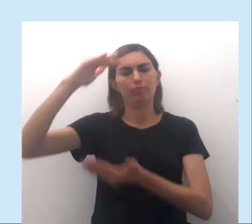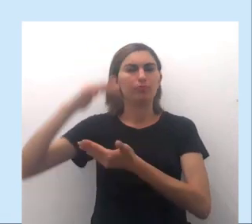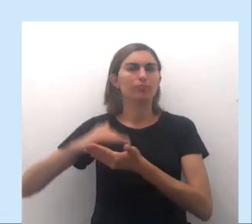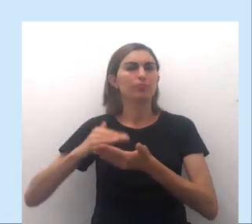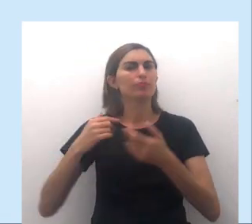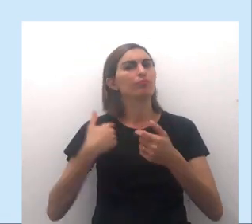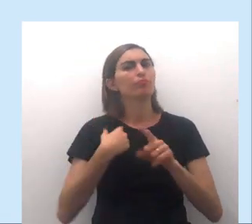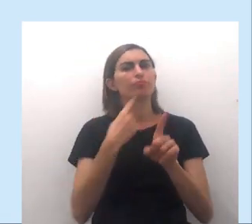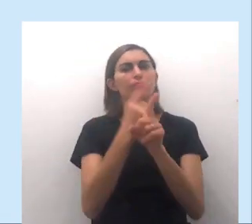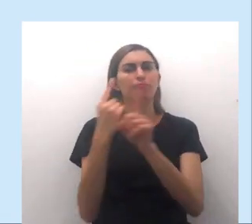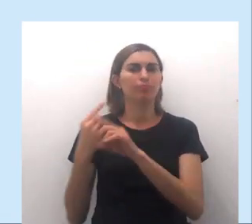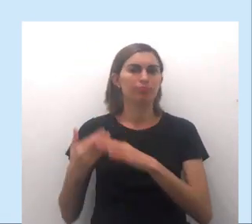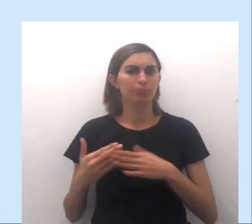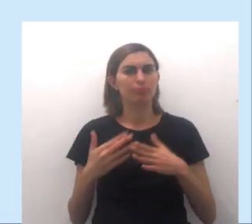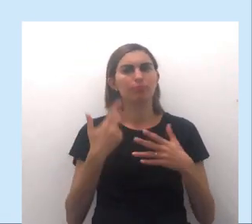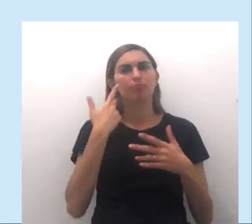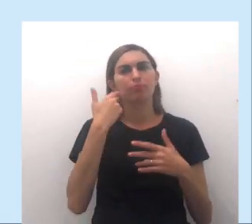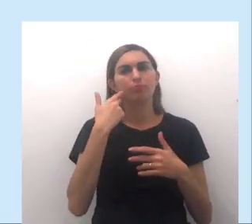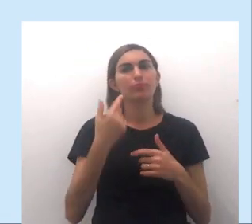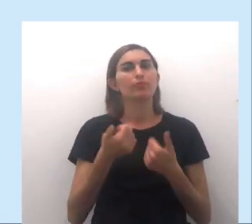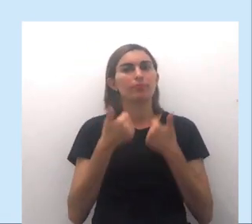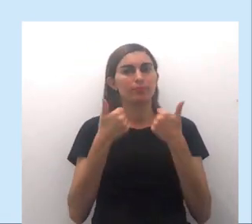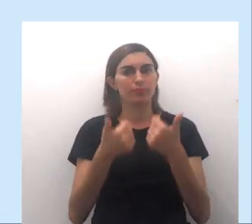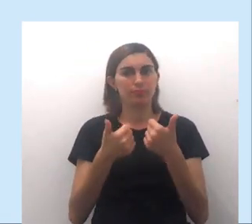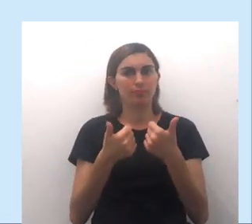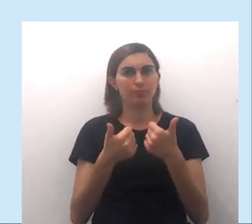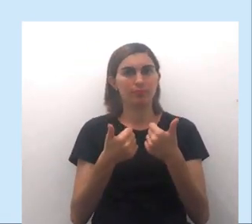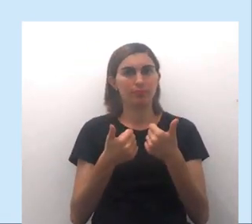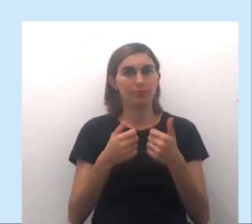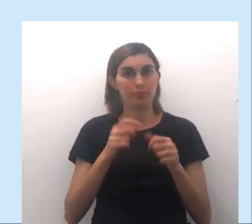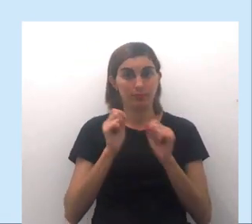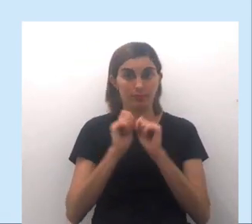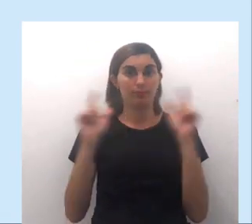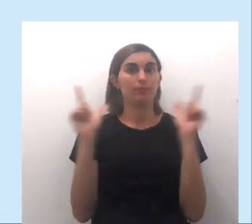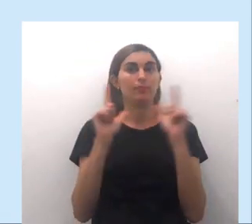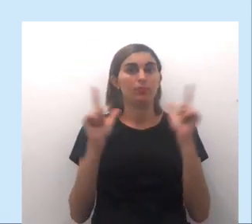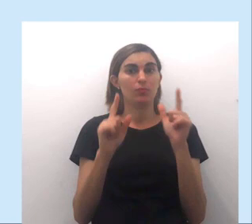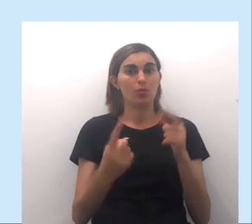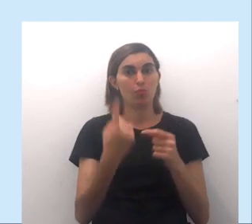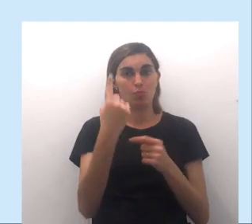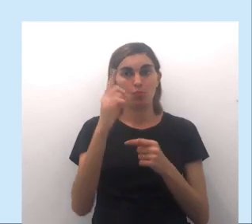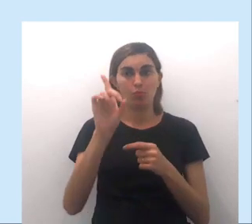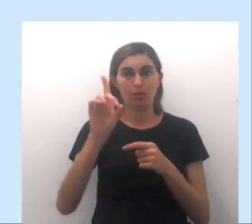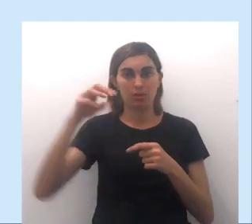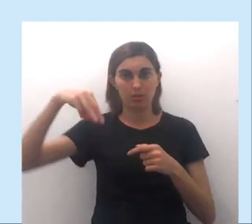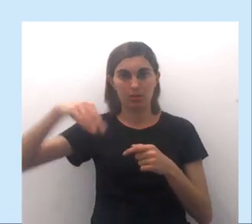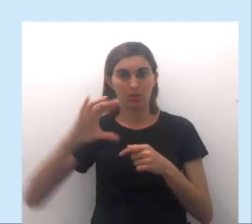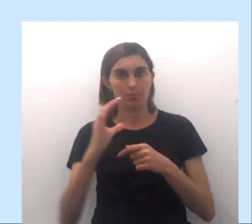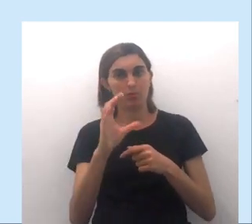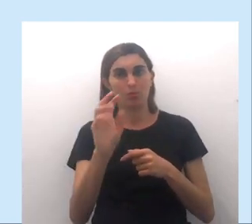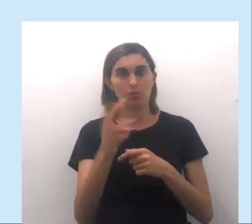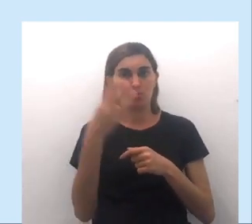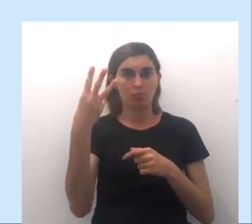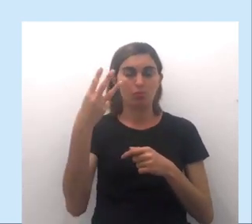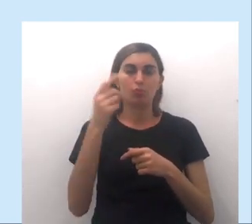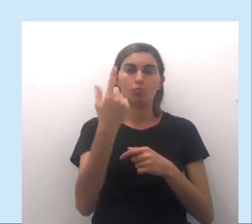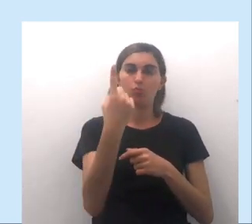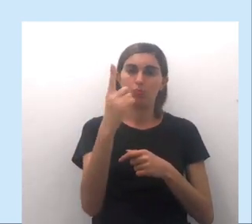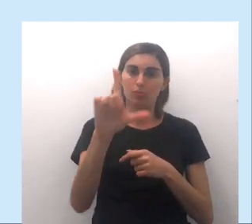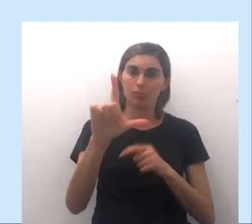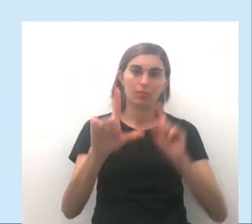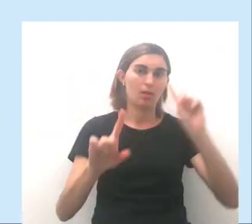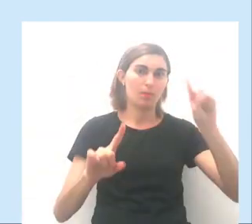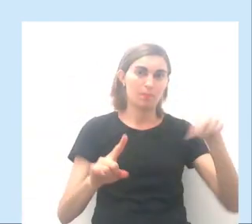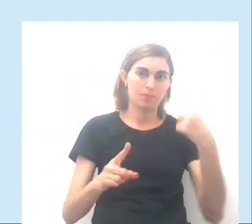que encontramos no dia a dia. Beleza? Então, ó, se liga. 1 decímetro cúbico é 1